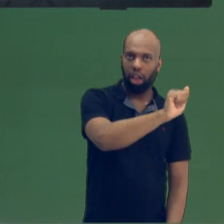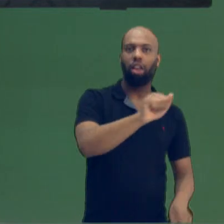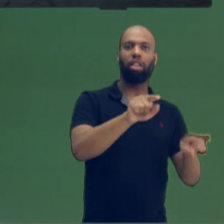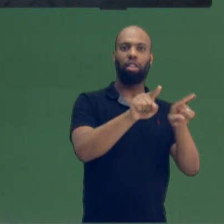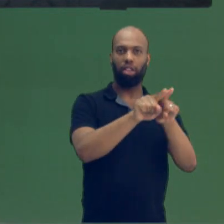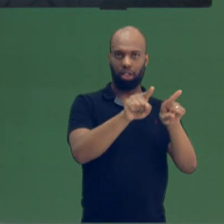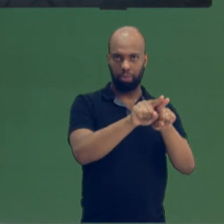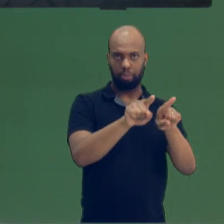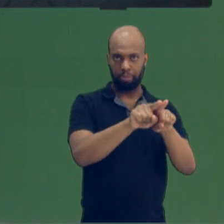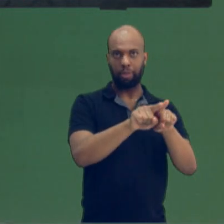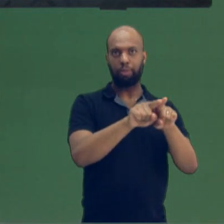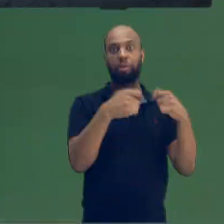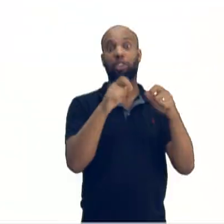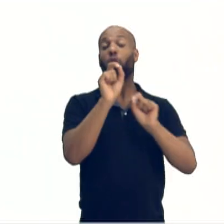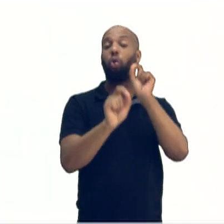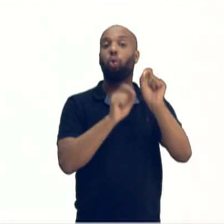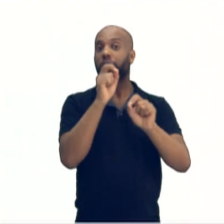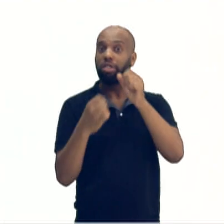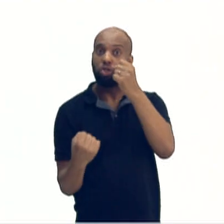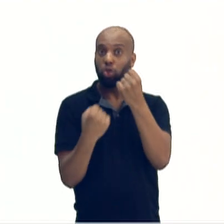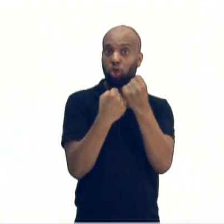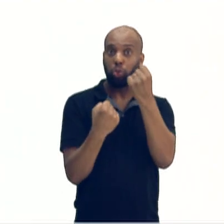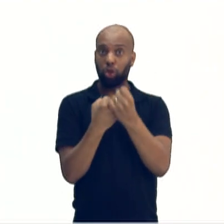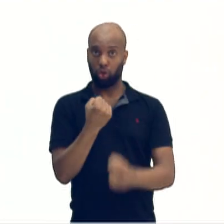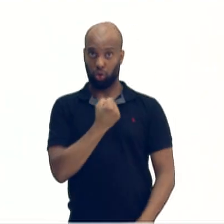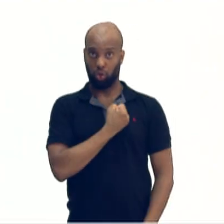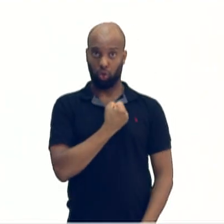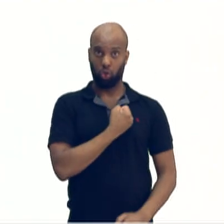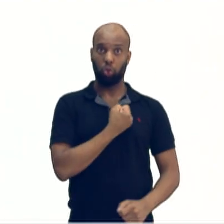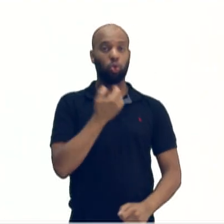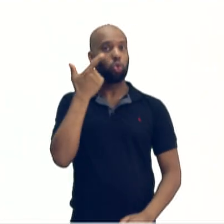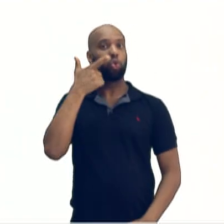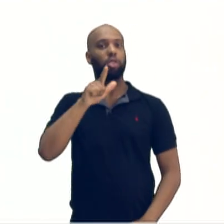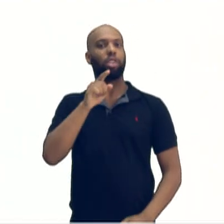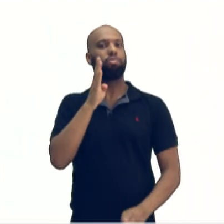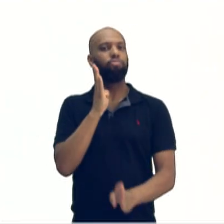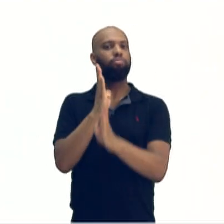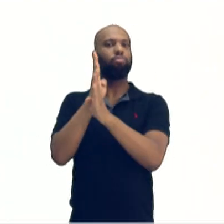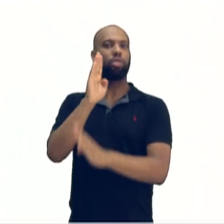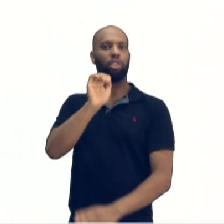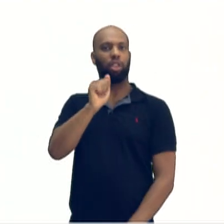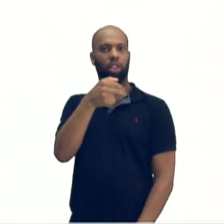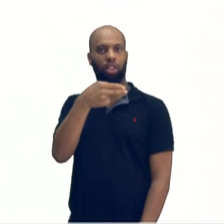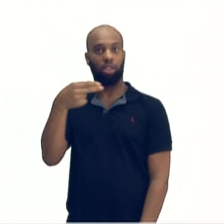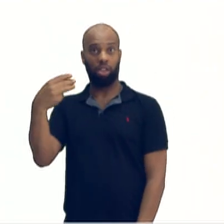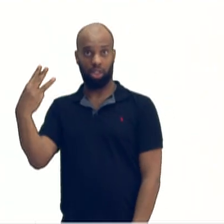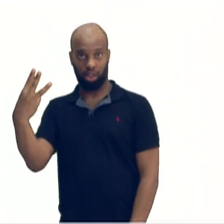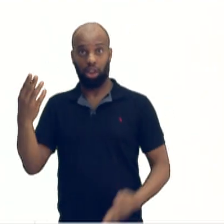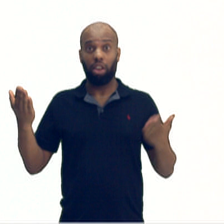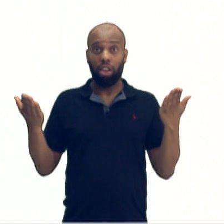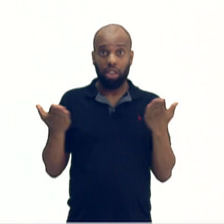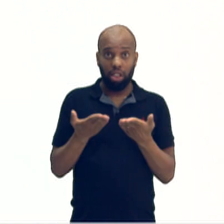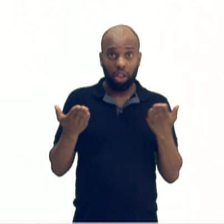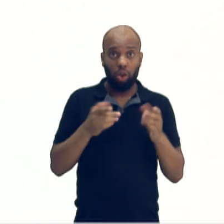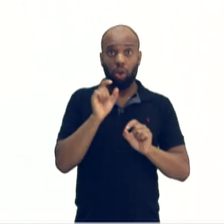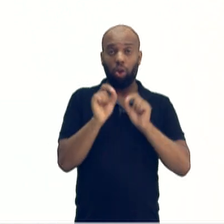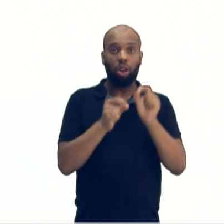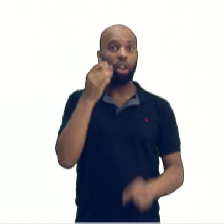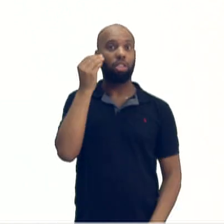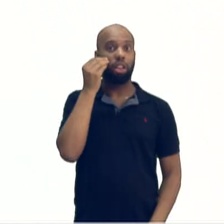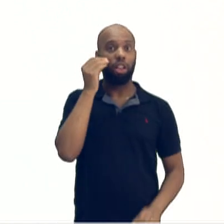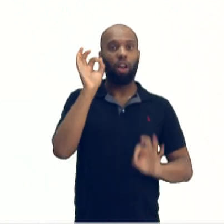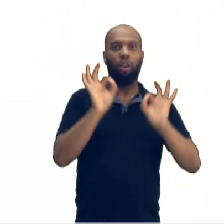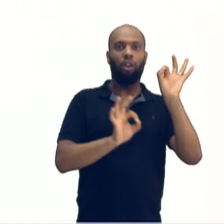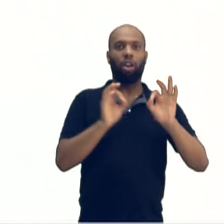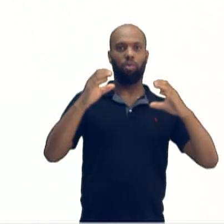angular aqui. Substituindo os valores, a gente chega que o valor do coeficiente angular é 3, tá certo? E agora a gente vai tentar